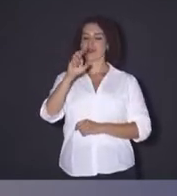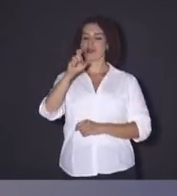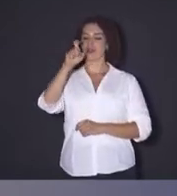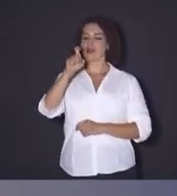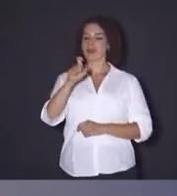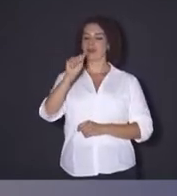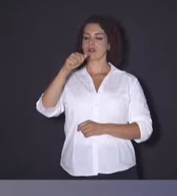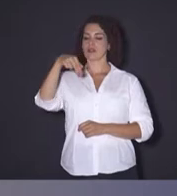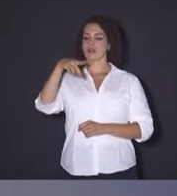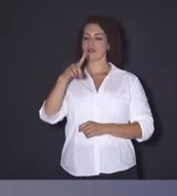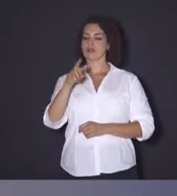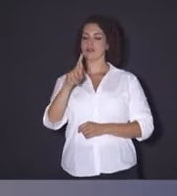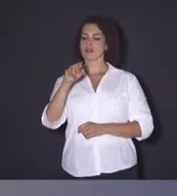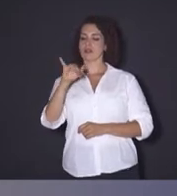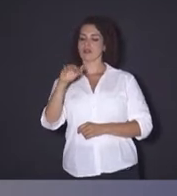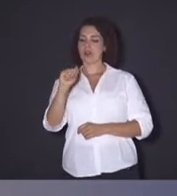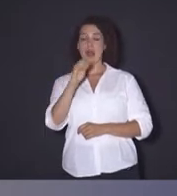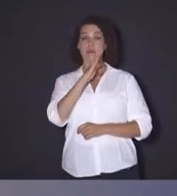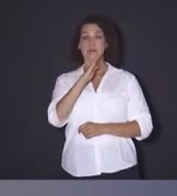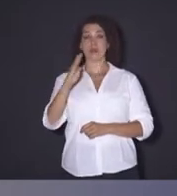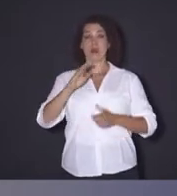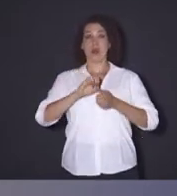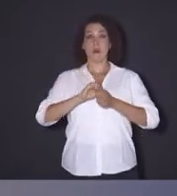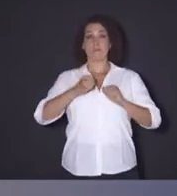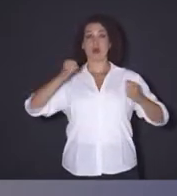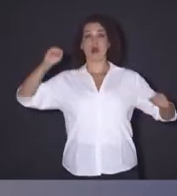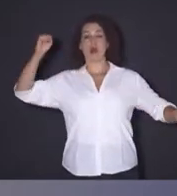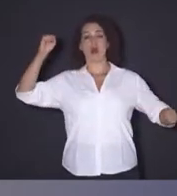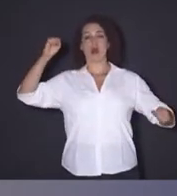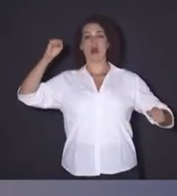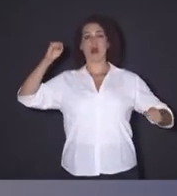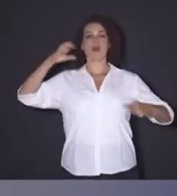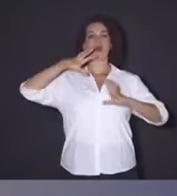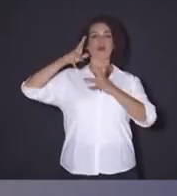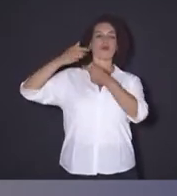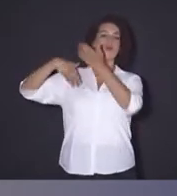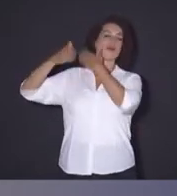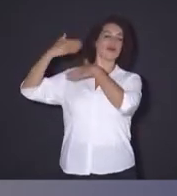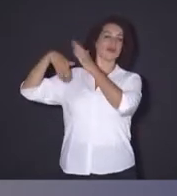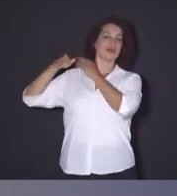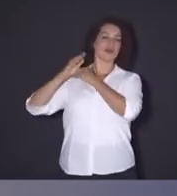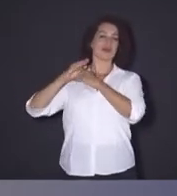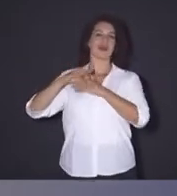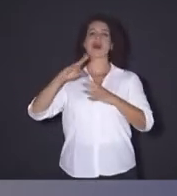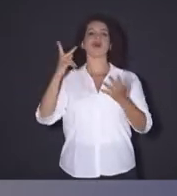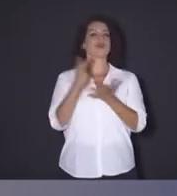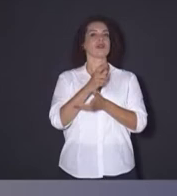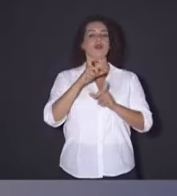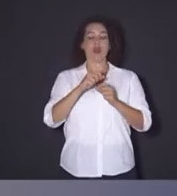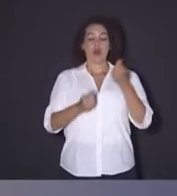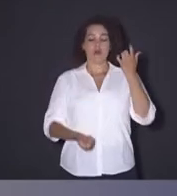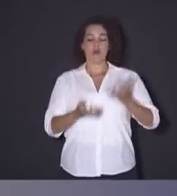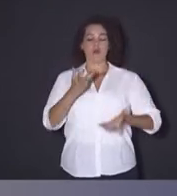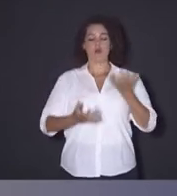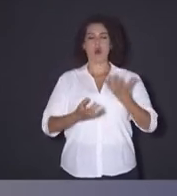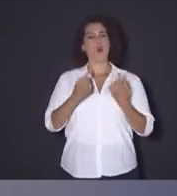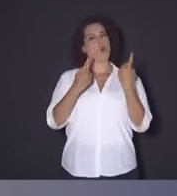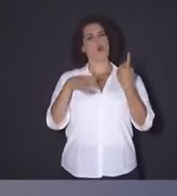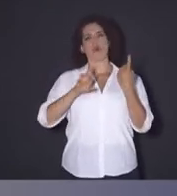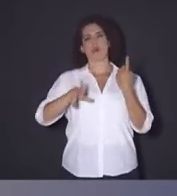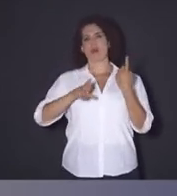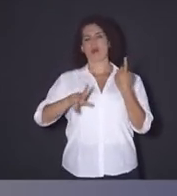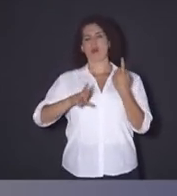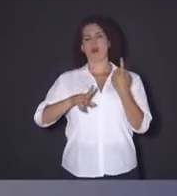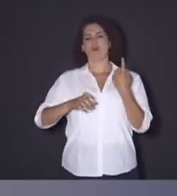biblioteca do mundo antigo, que foi incendiada. Na verdade, os historiadores hoje já chegaram ao consenso de que foram vários incêndios que destruíram a